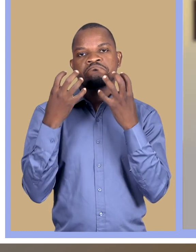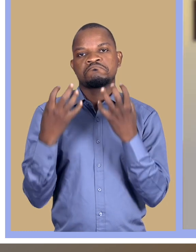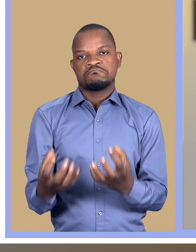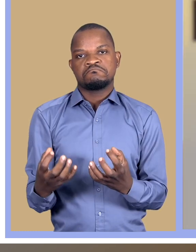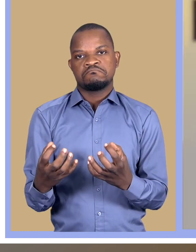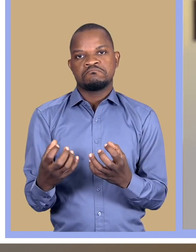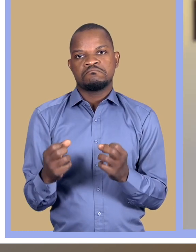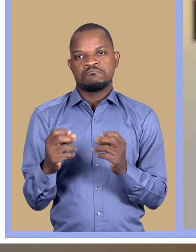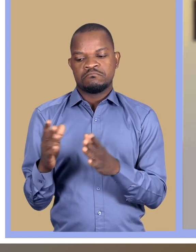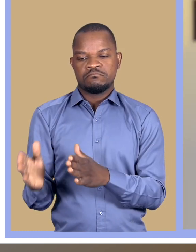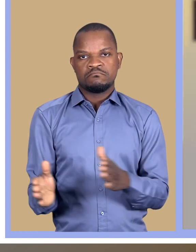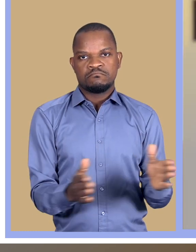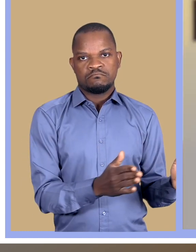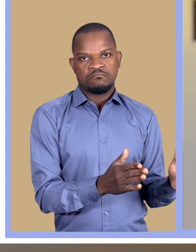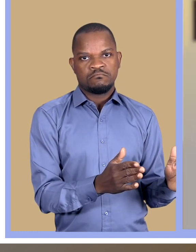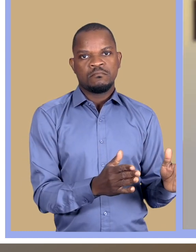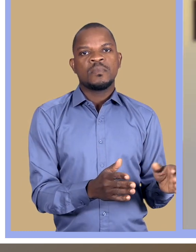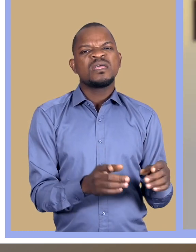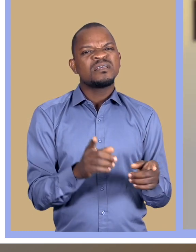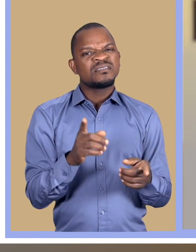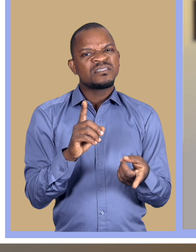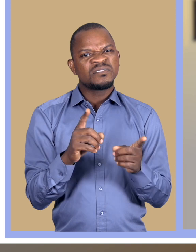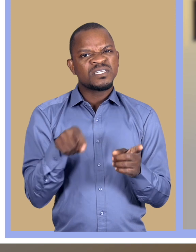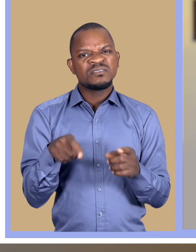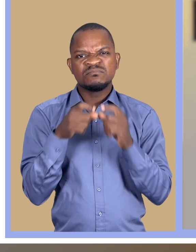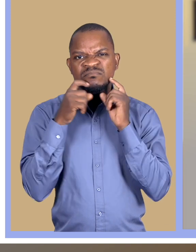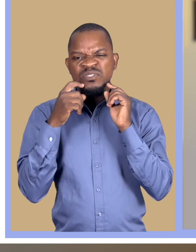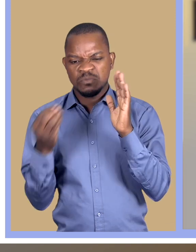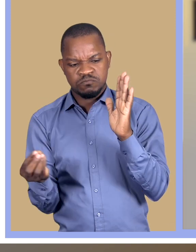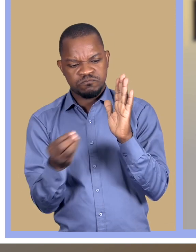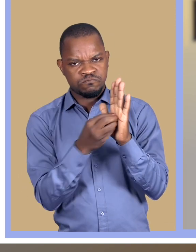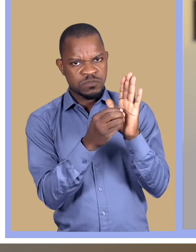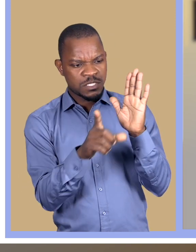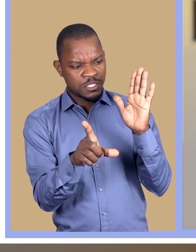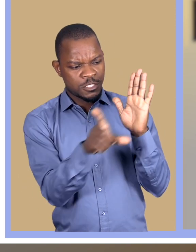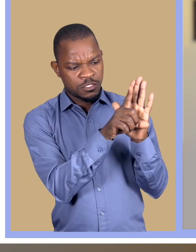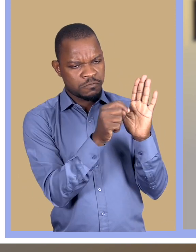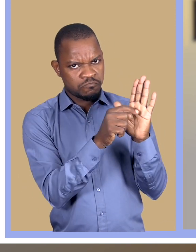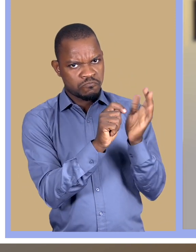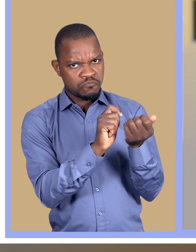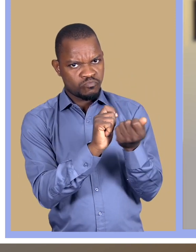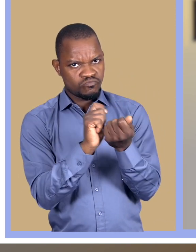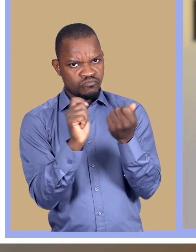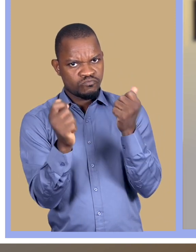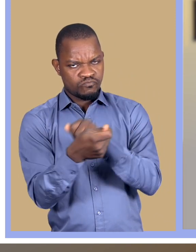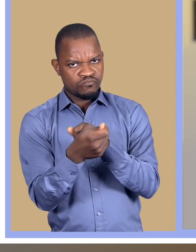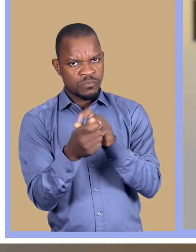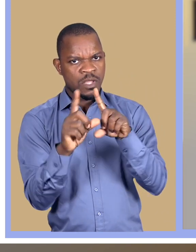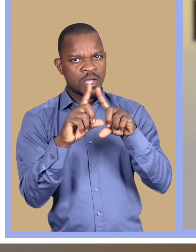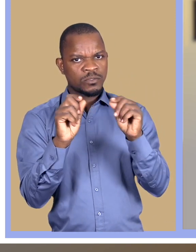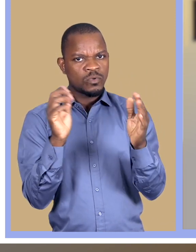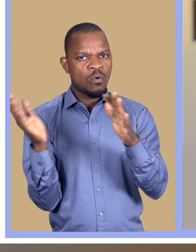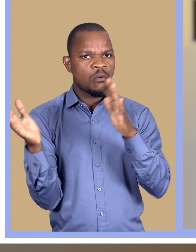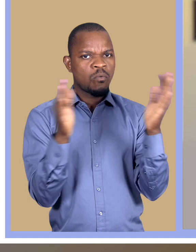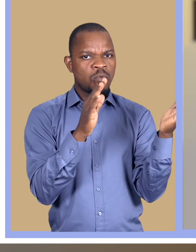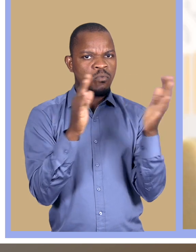acha que ter uma legislação a nível ambiental em Moçambique, alguma coisa pode ser alterada no que diz respeito às mudanças climáticas?